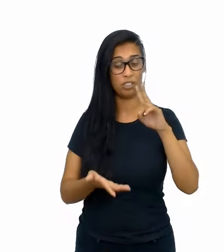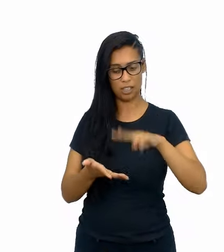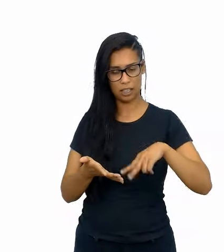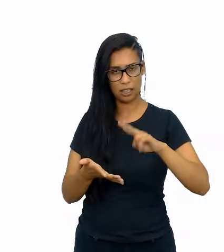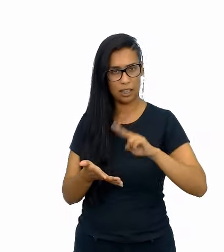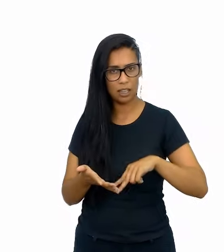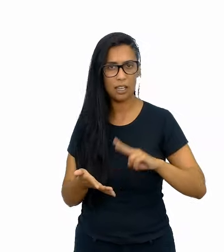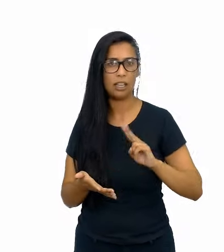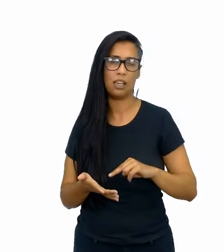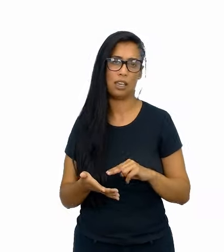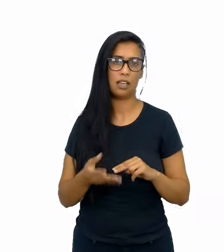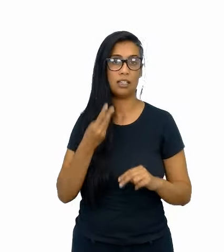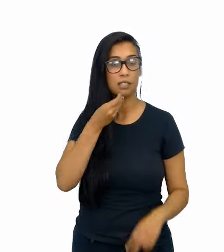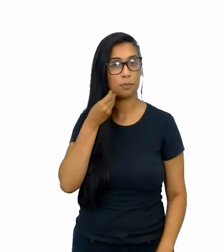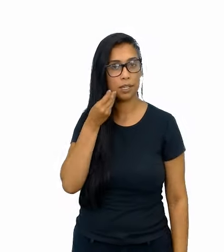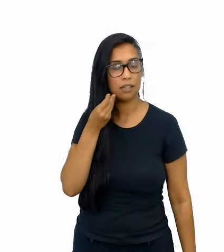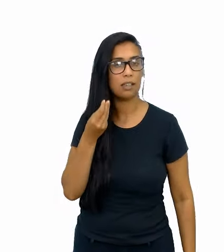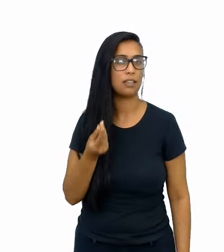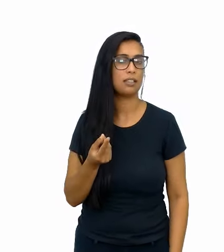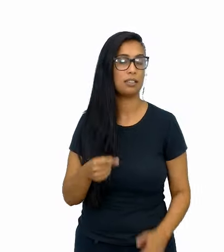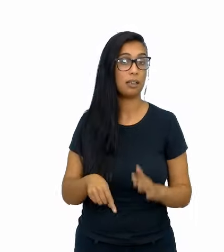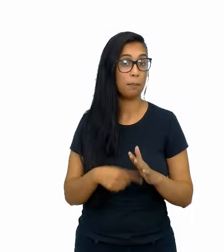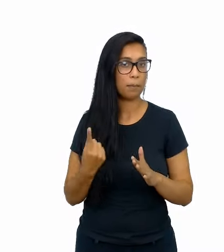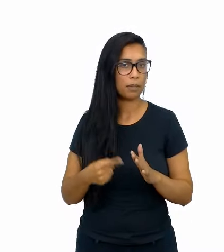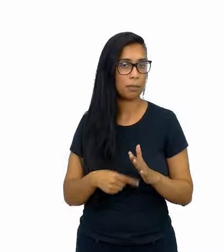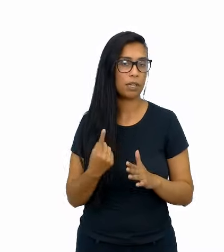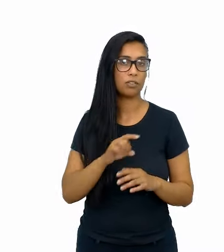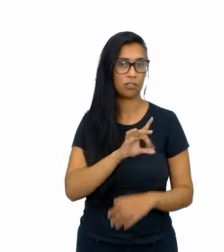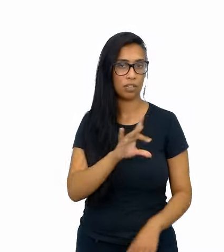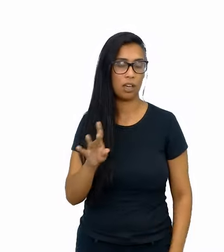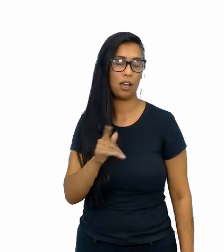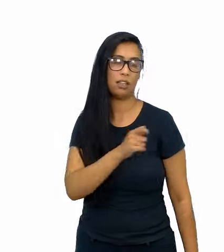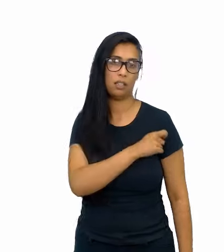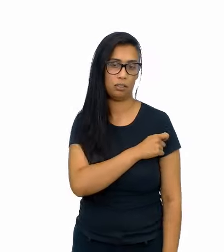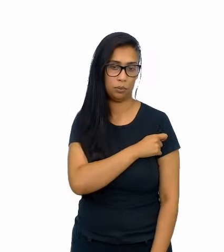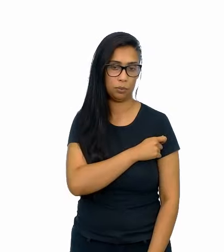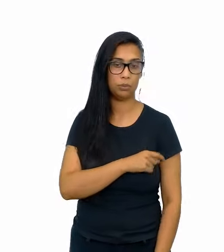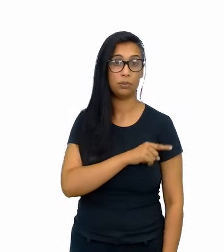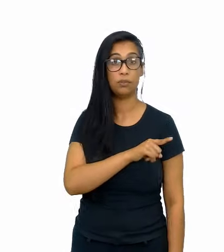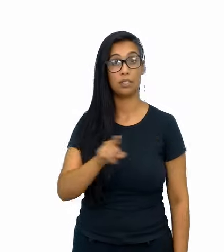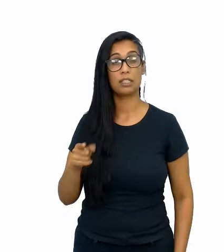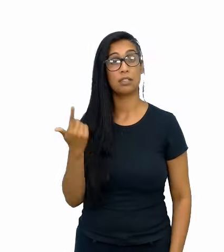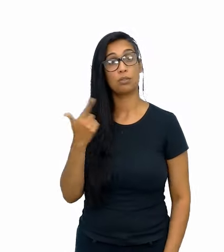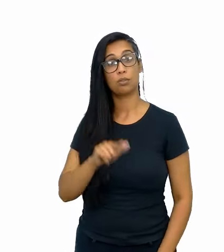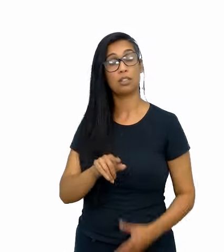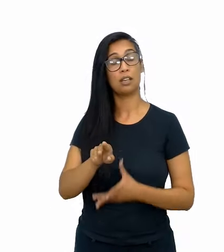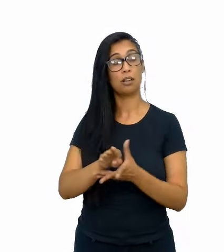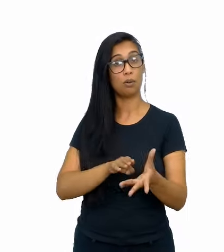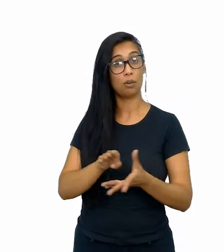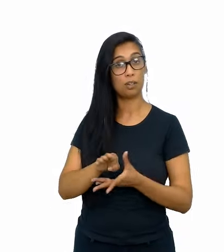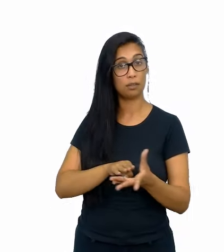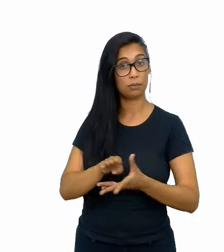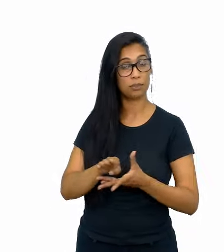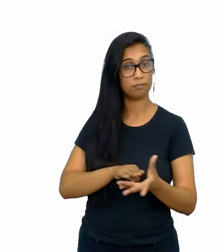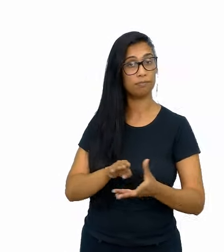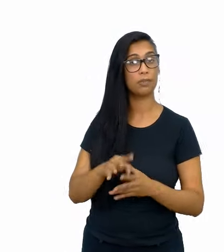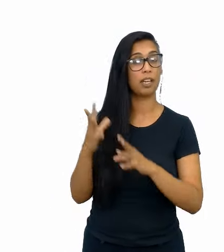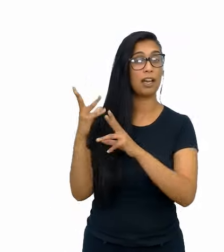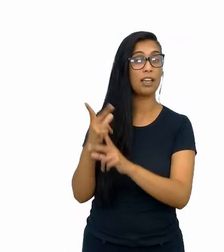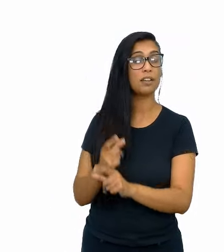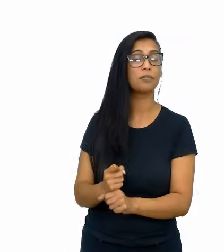que os estudantes produzirem com antecedência, de modo que vocês possam orientar com precisão essa revisão